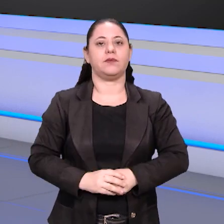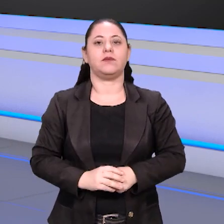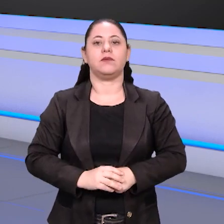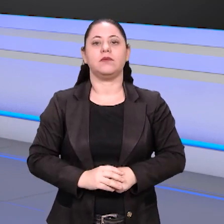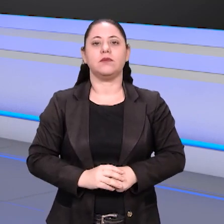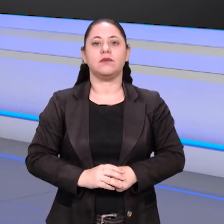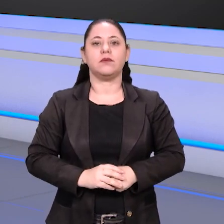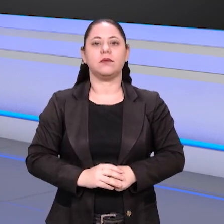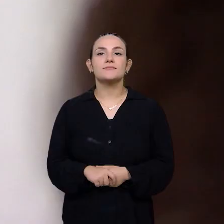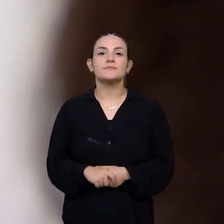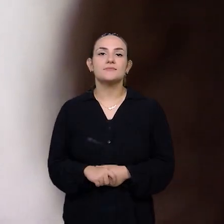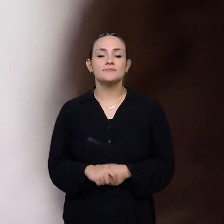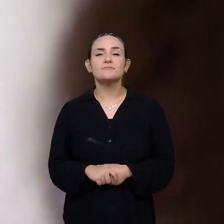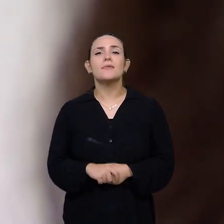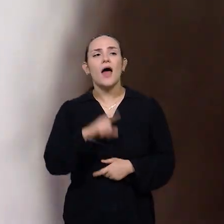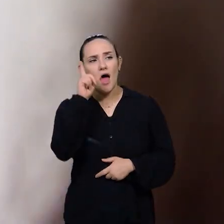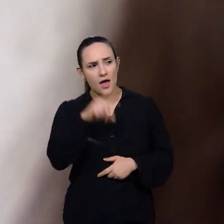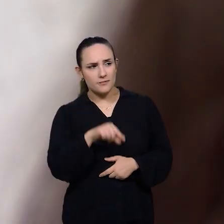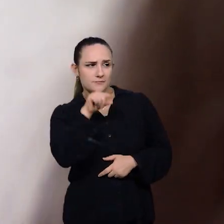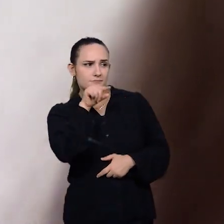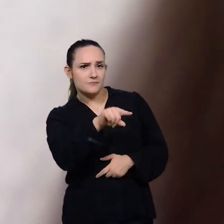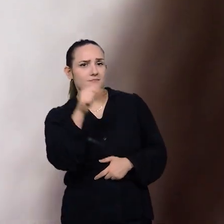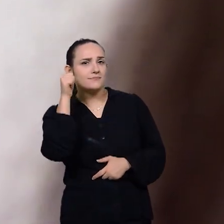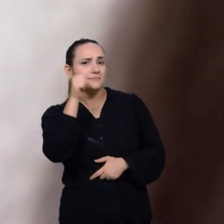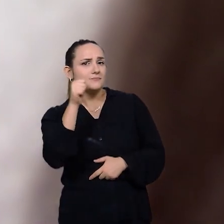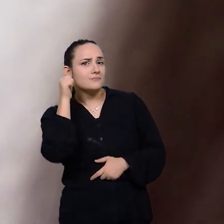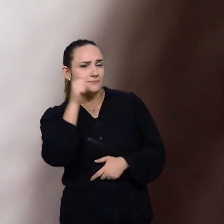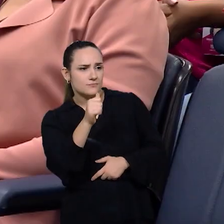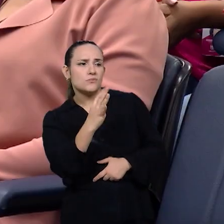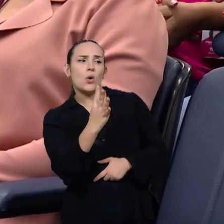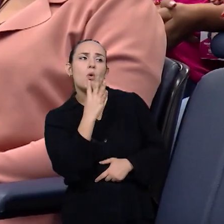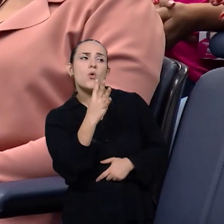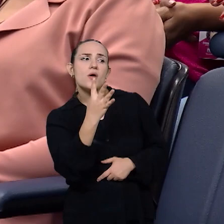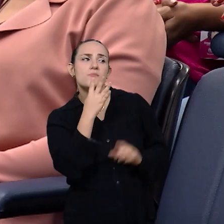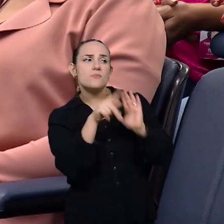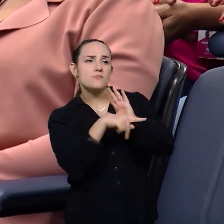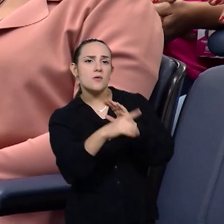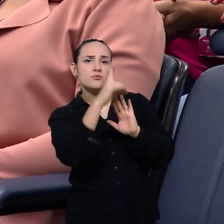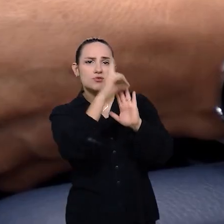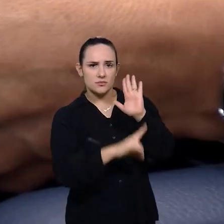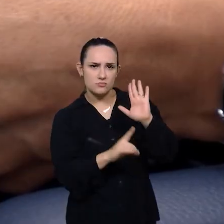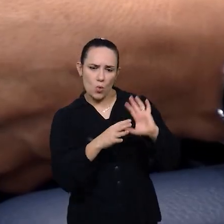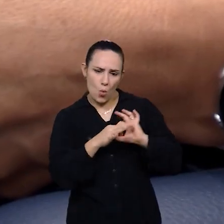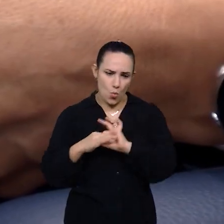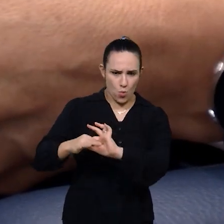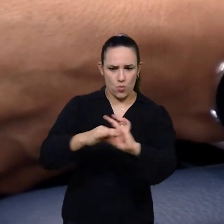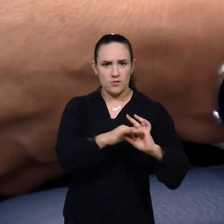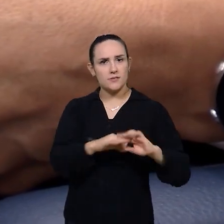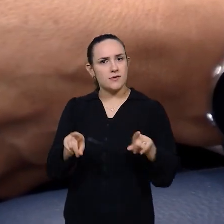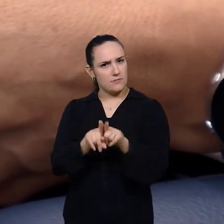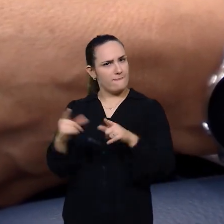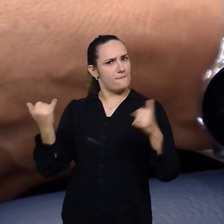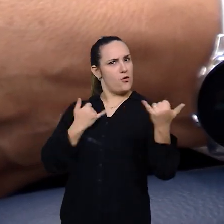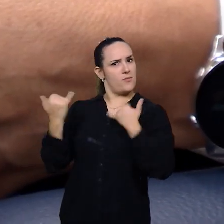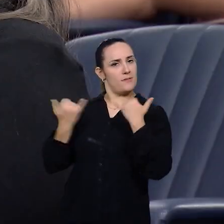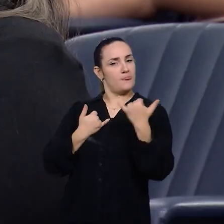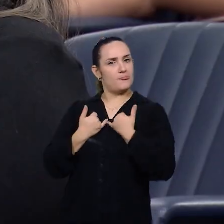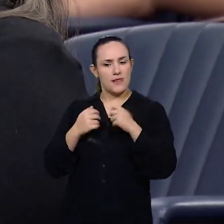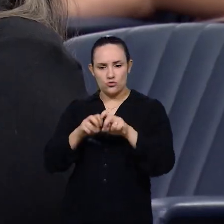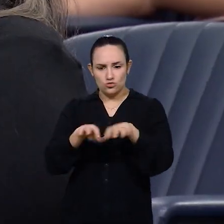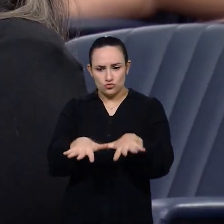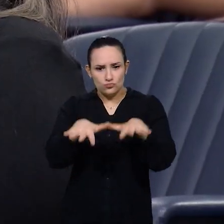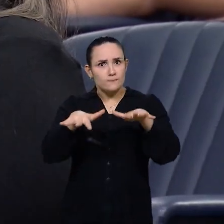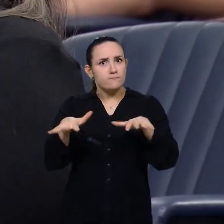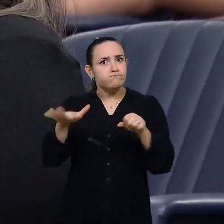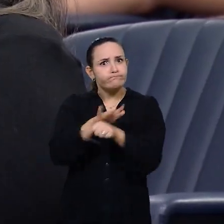sofrido pelas mulheres. É assim que elas conhecem melhor os direitos, unidas e bem informadas.